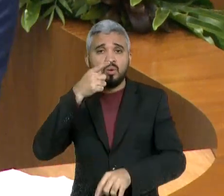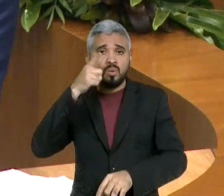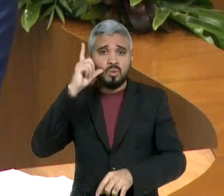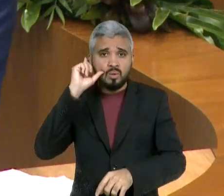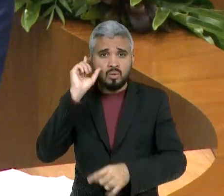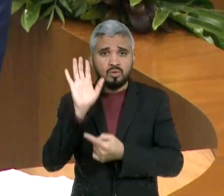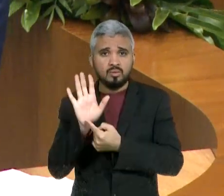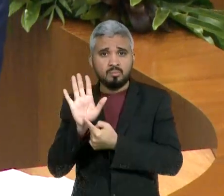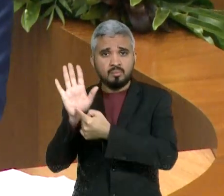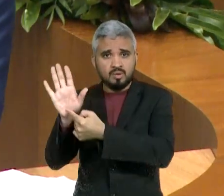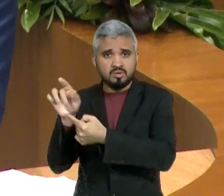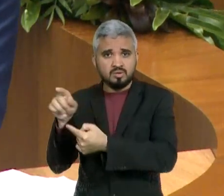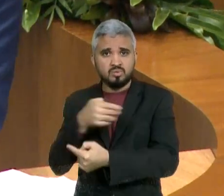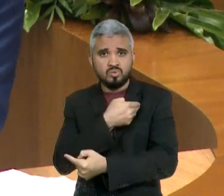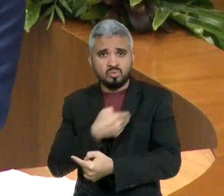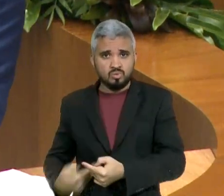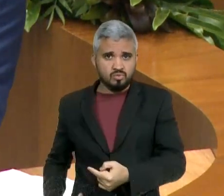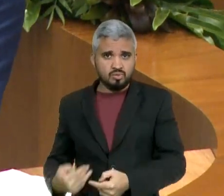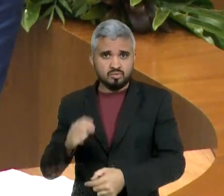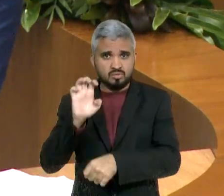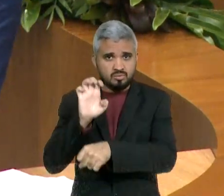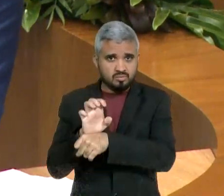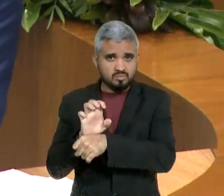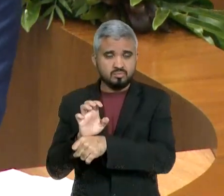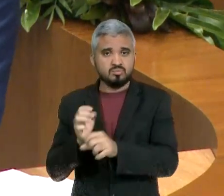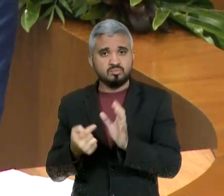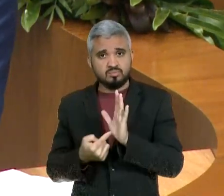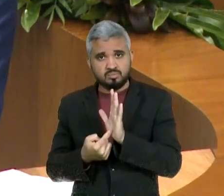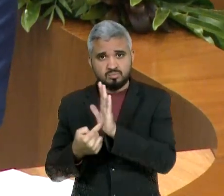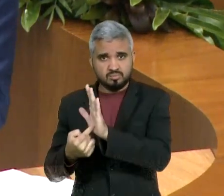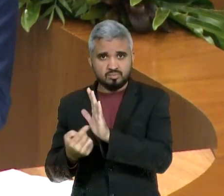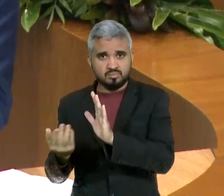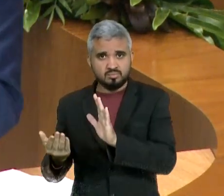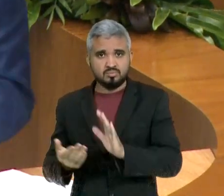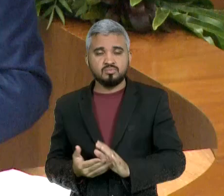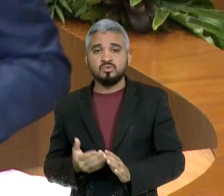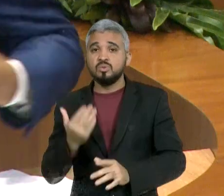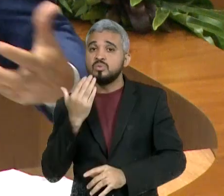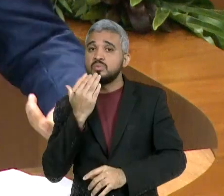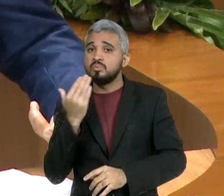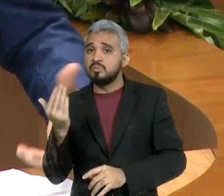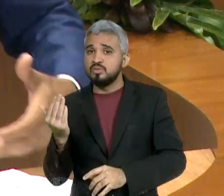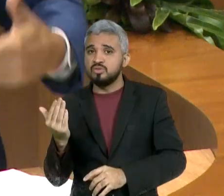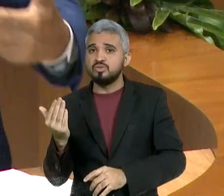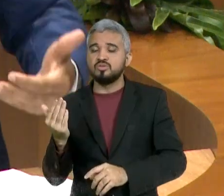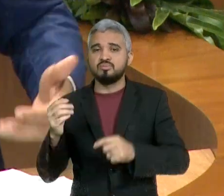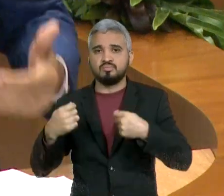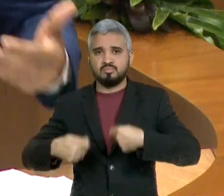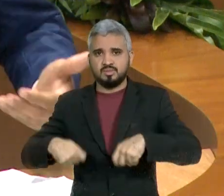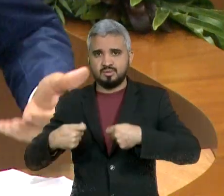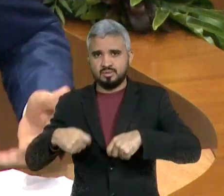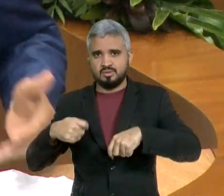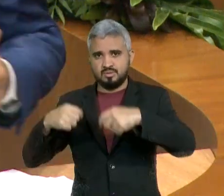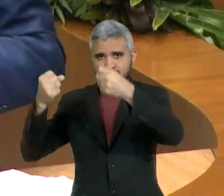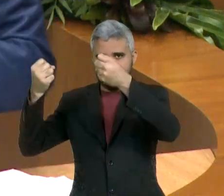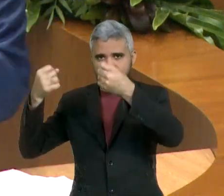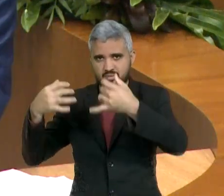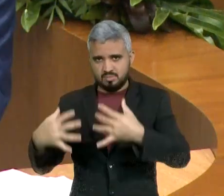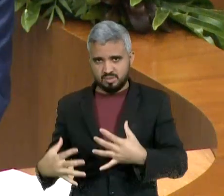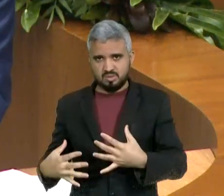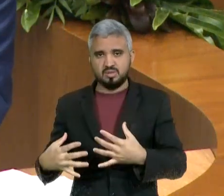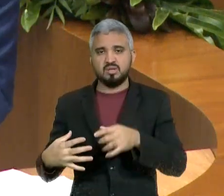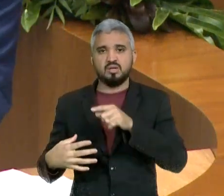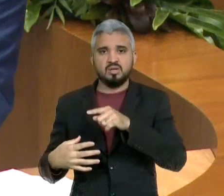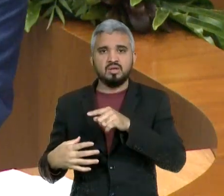apresentamos de forma oficial ao governo do Estado o requerimento para que possa prestar os esclarecimentos com relação à promoção